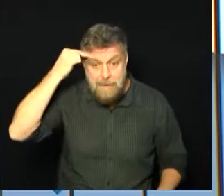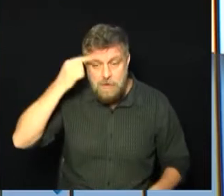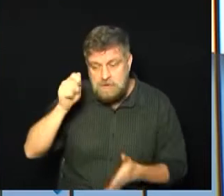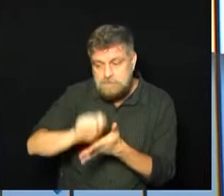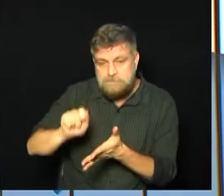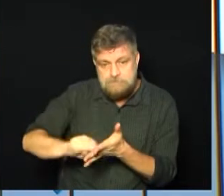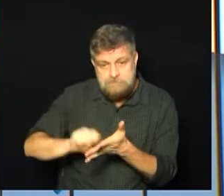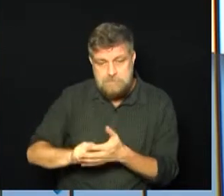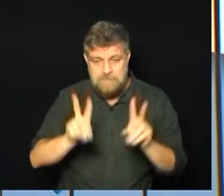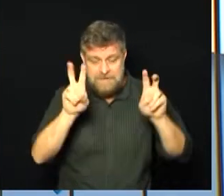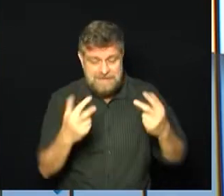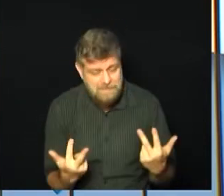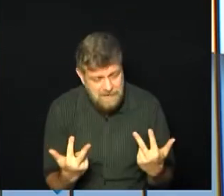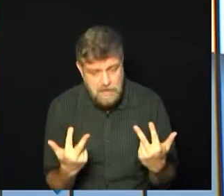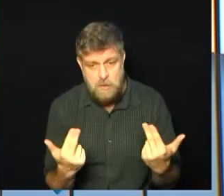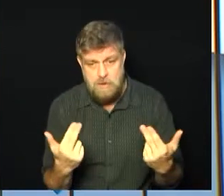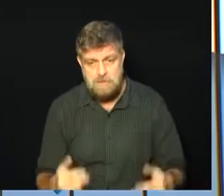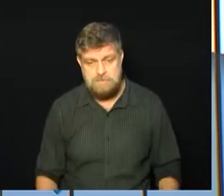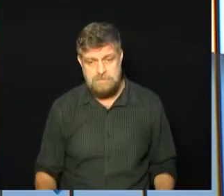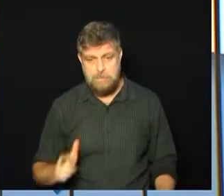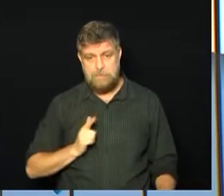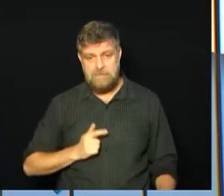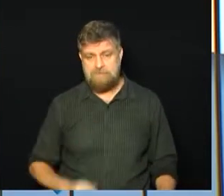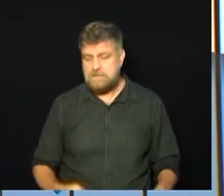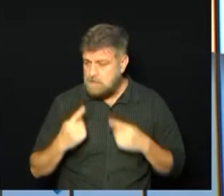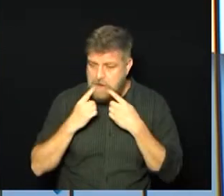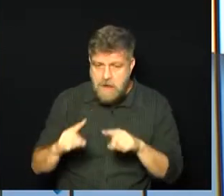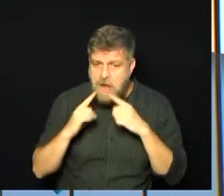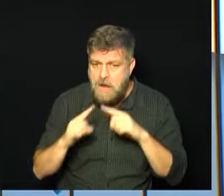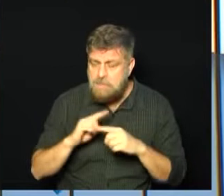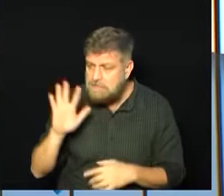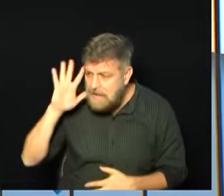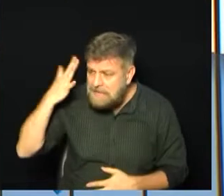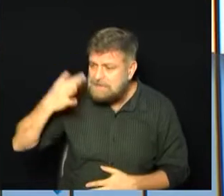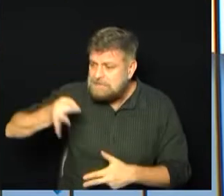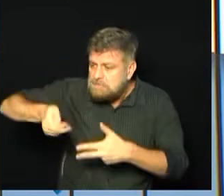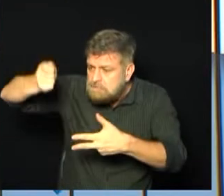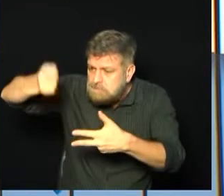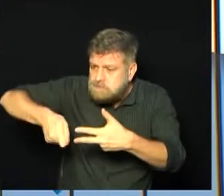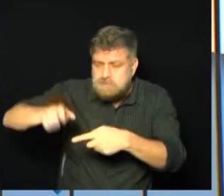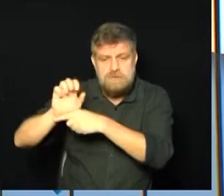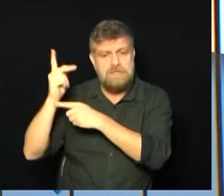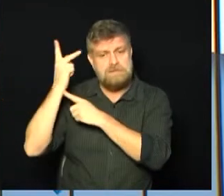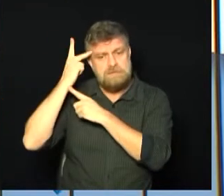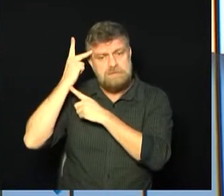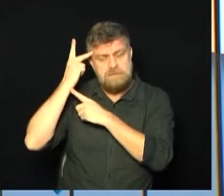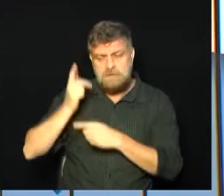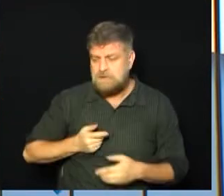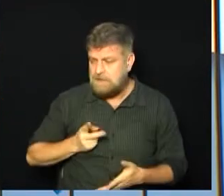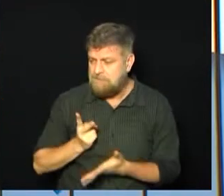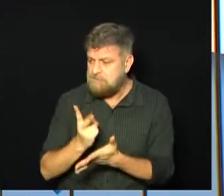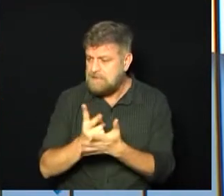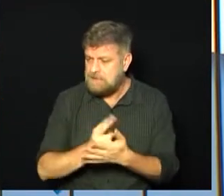sobre o mesmo tema. Esta protesta contra a decisão do Tribunal de Justiça do Estado de São Paulo de manter